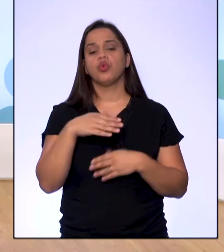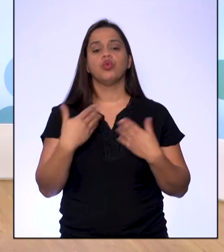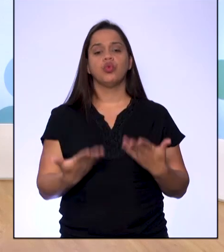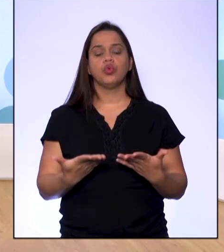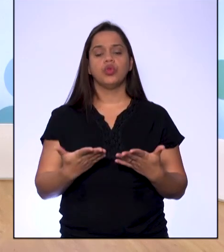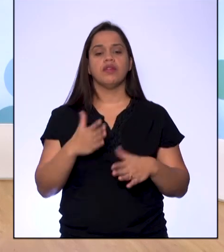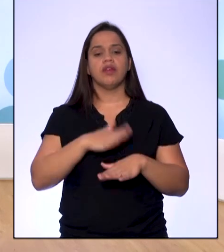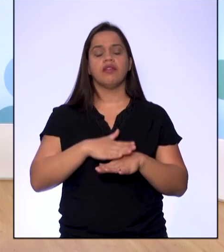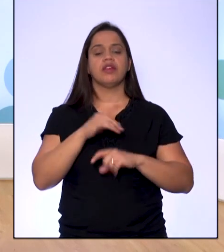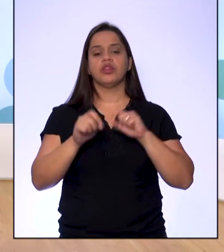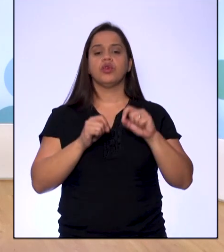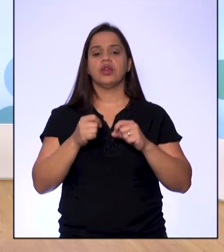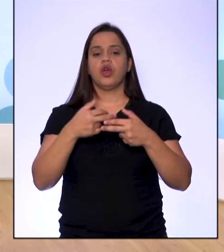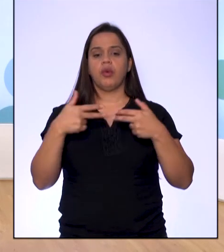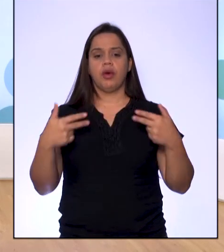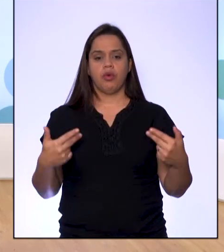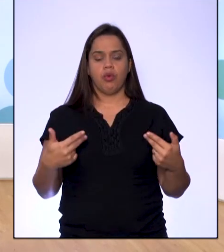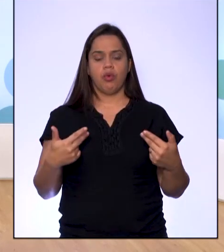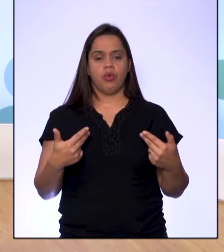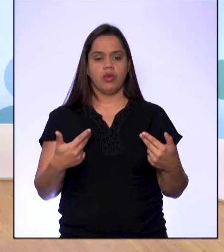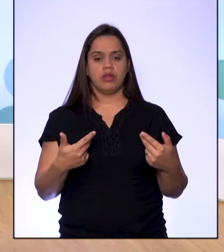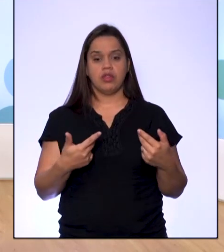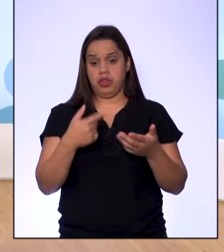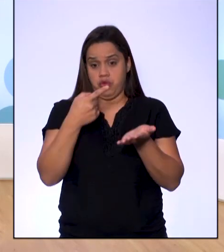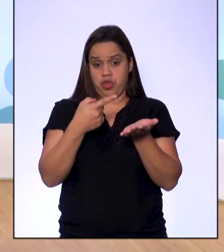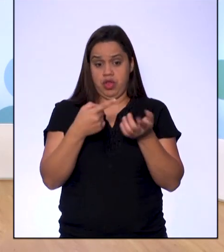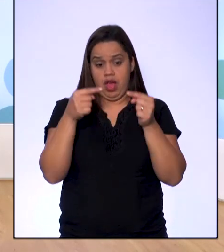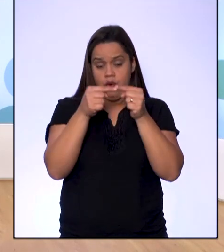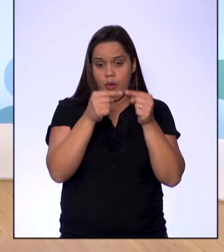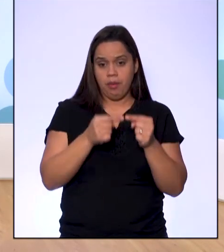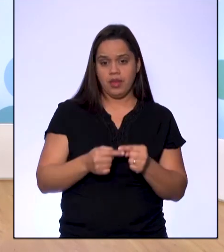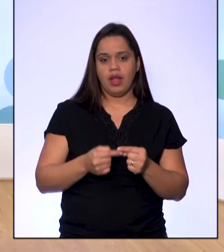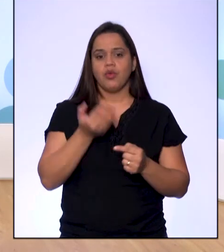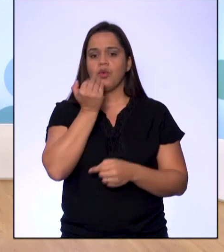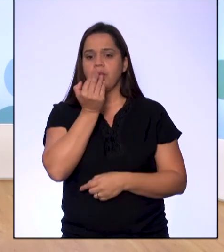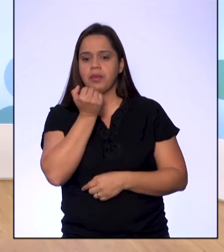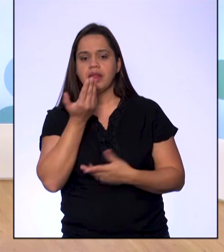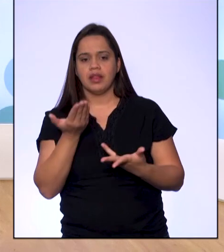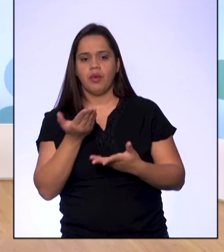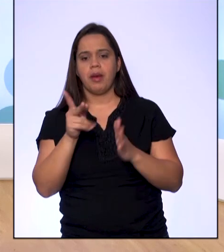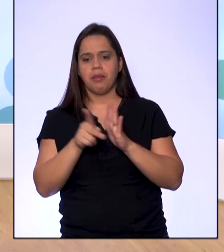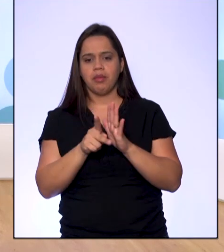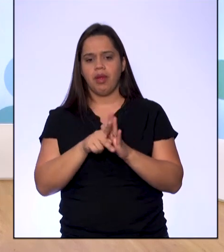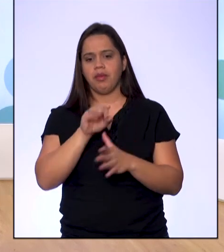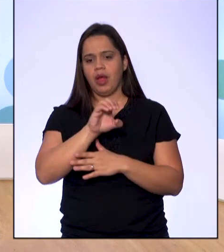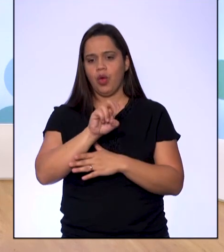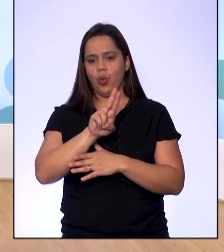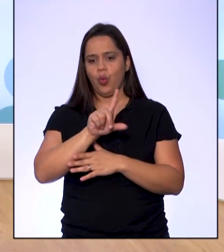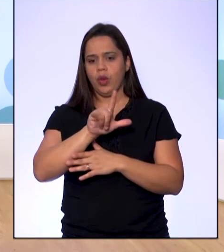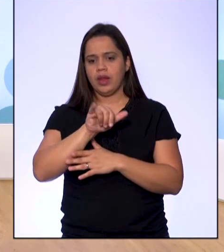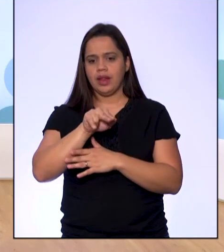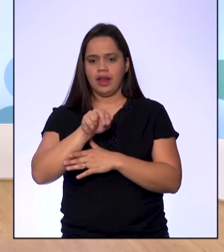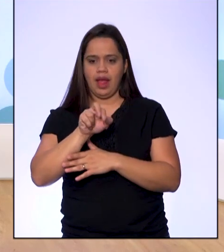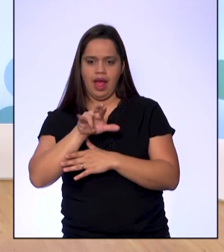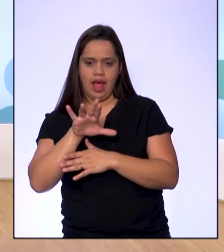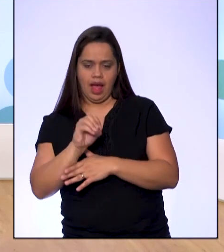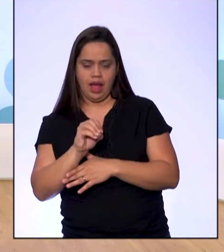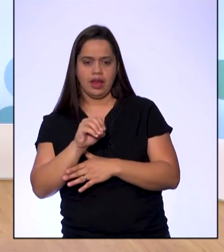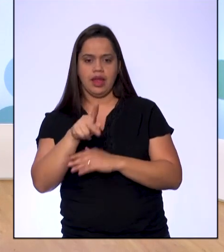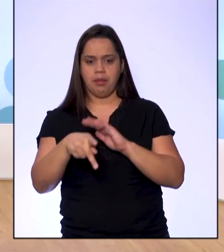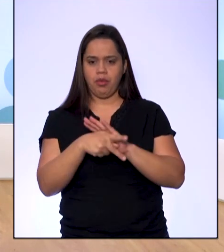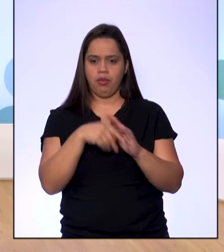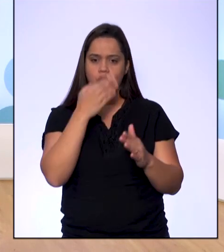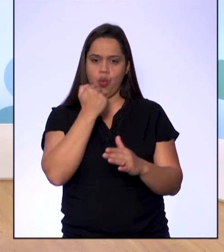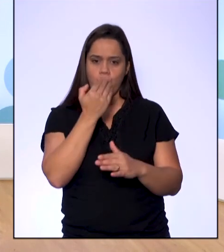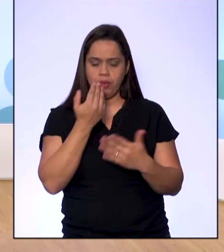vai fazer alguma coisa relacionada à comida, à culinária. Então, essa é a situação. Tudo bem? Os mais